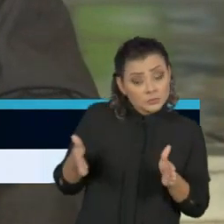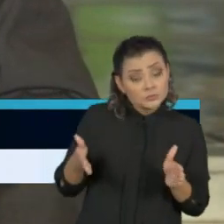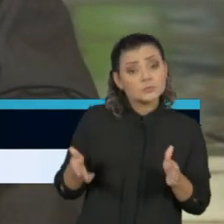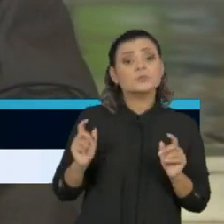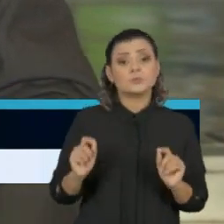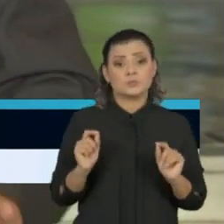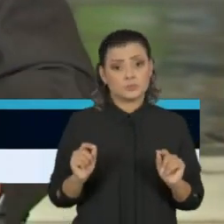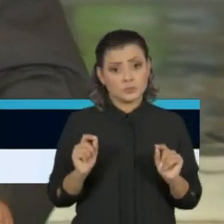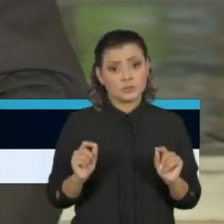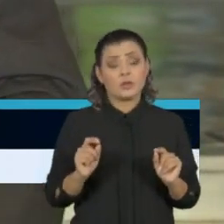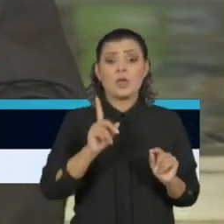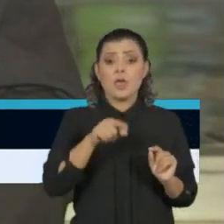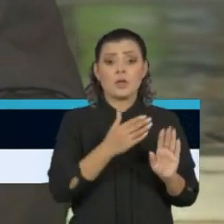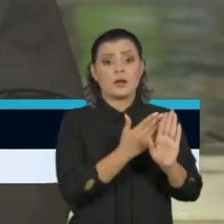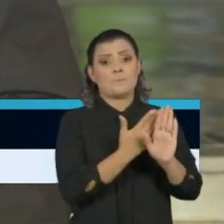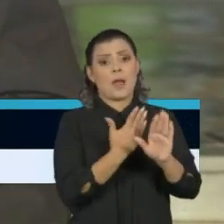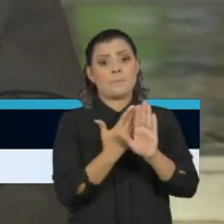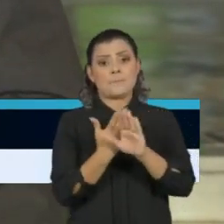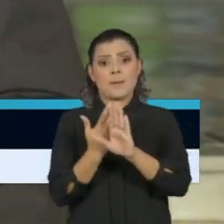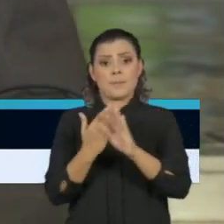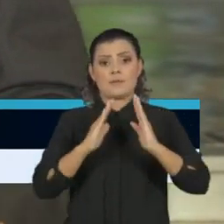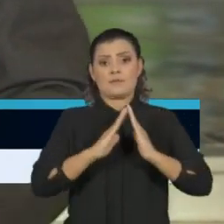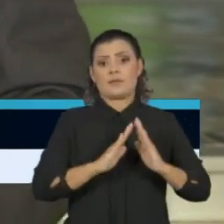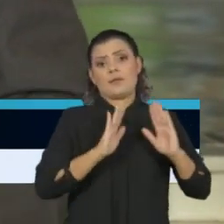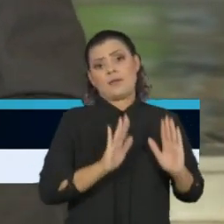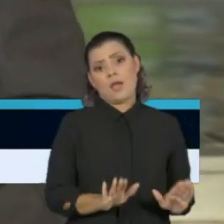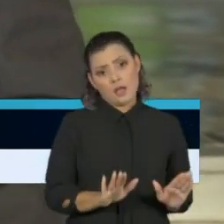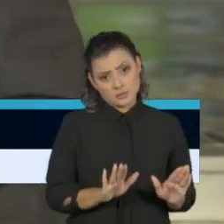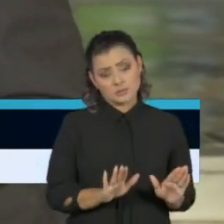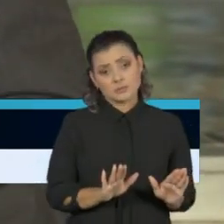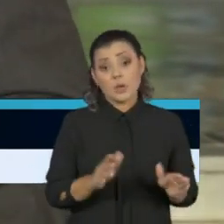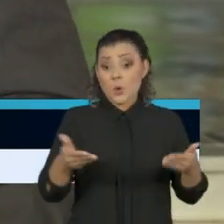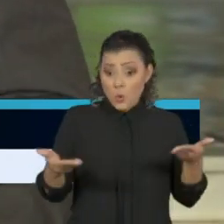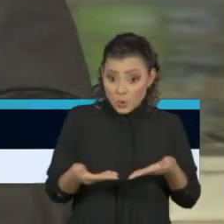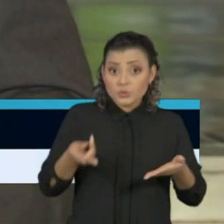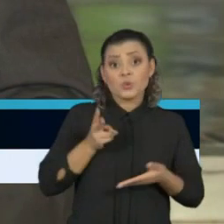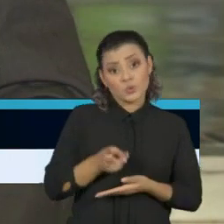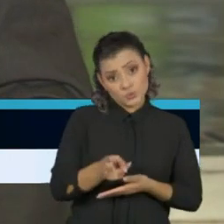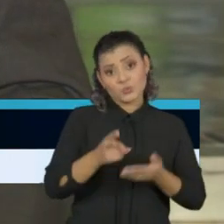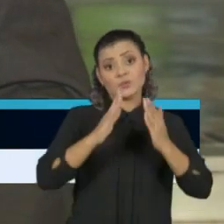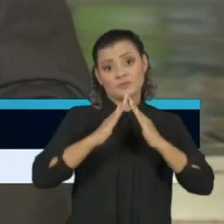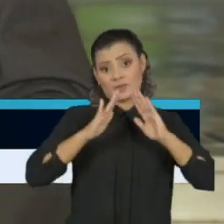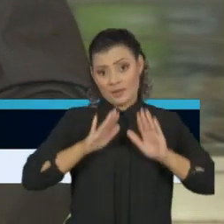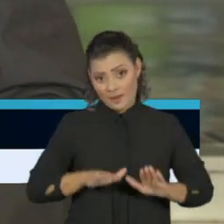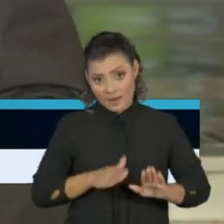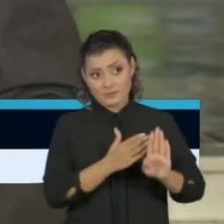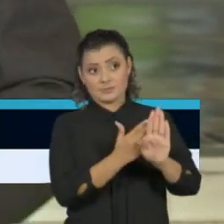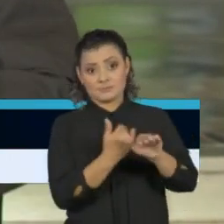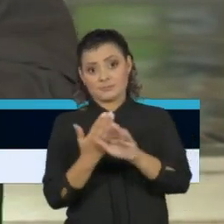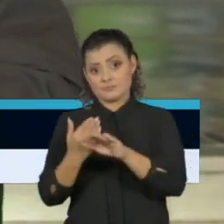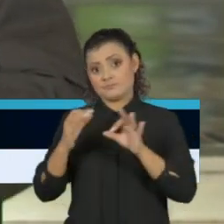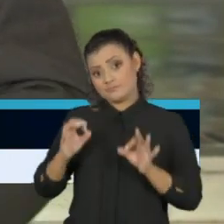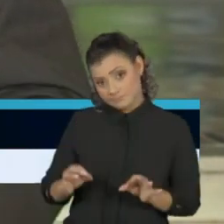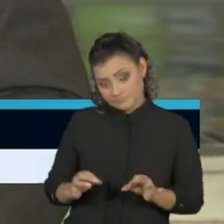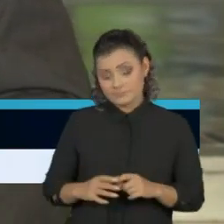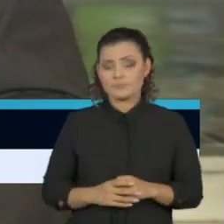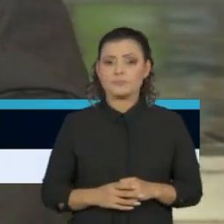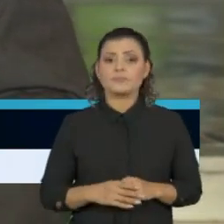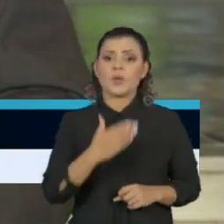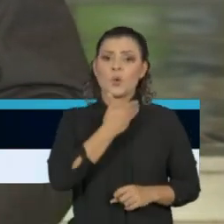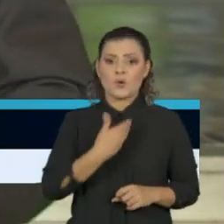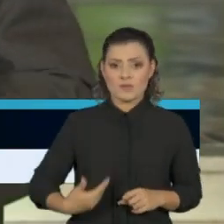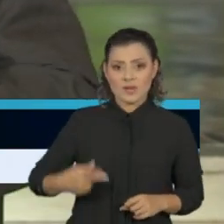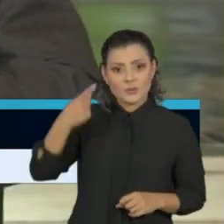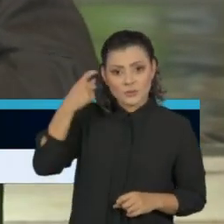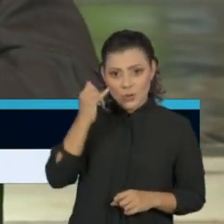estávamos em distanciamento social, que nós estamos hoje também. Então, veja bem, como disse o senhor governador,